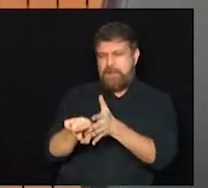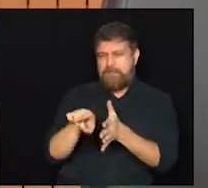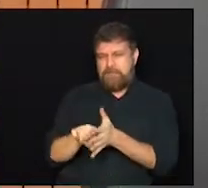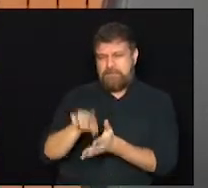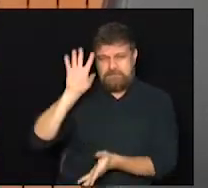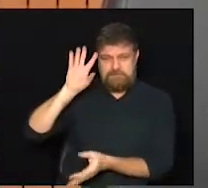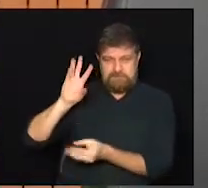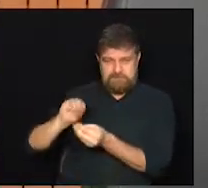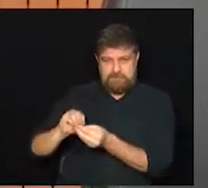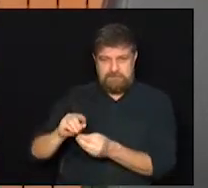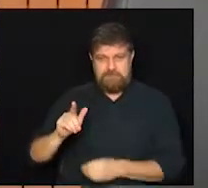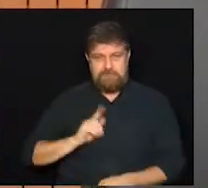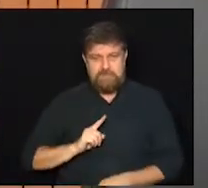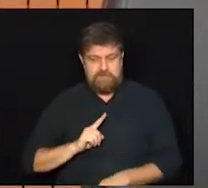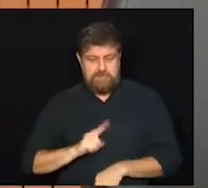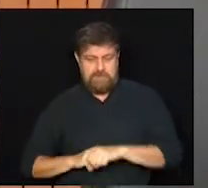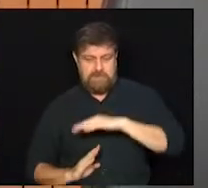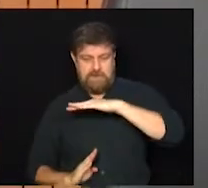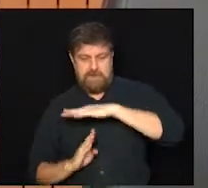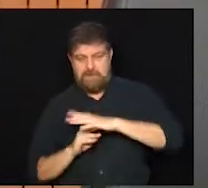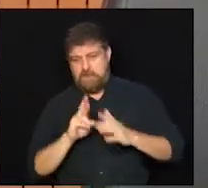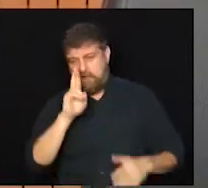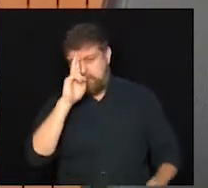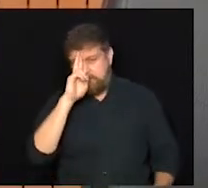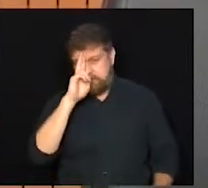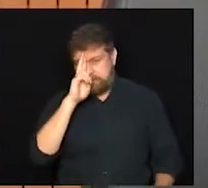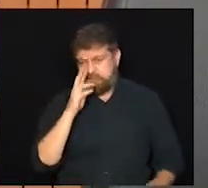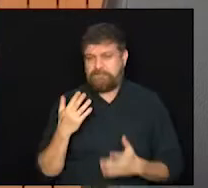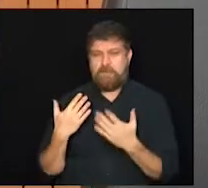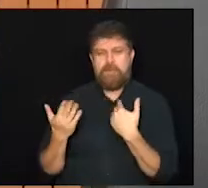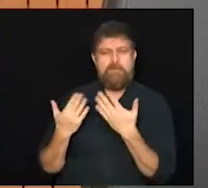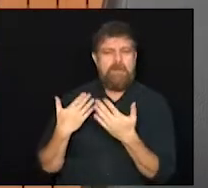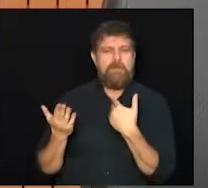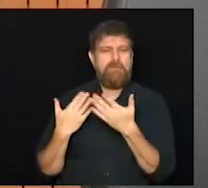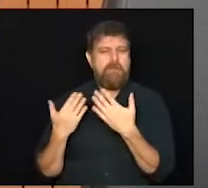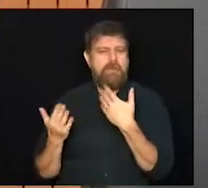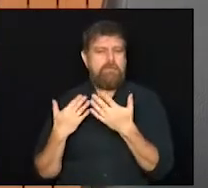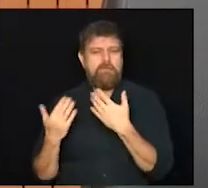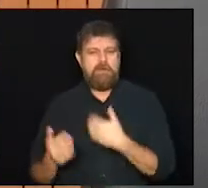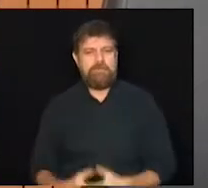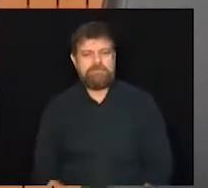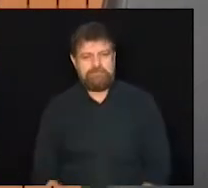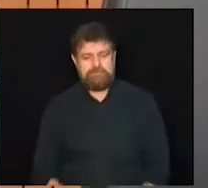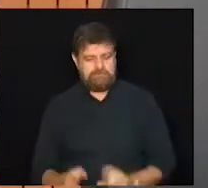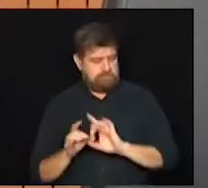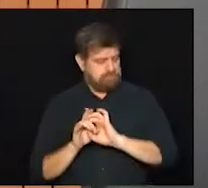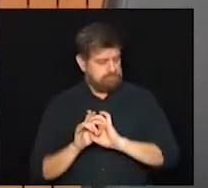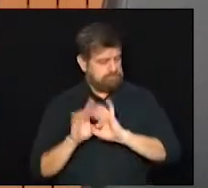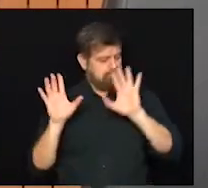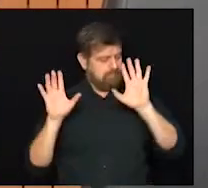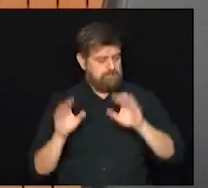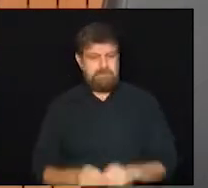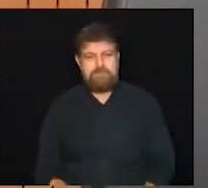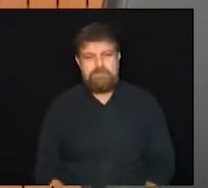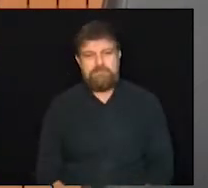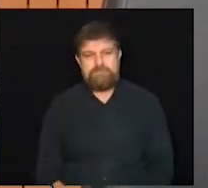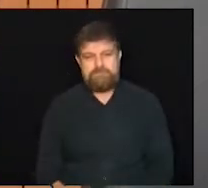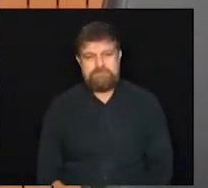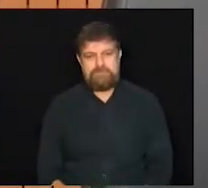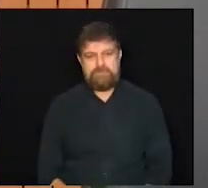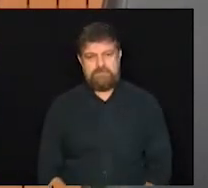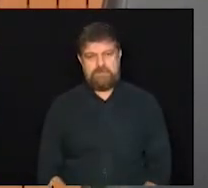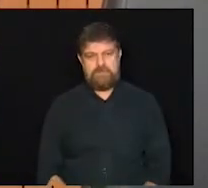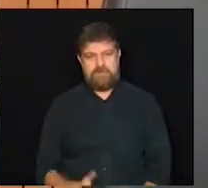nós temos um tempo até meio-dia para ficarmos aqui batendo esse papo, então fique à vontade. Vou tentar usá-lo para